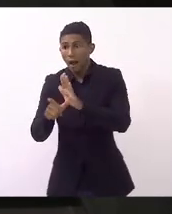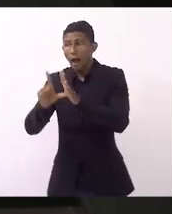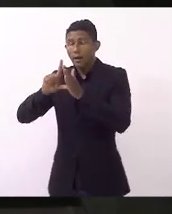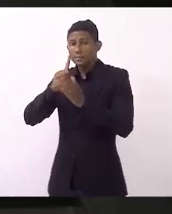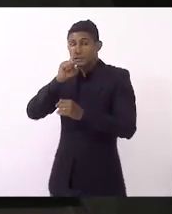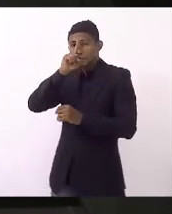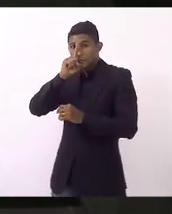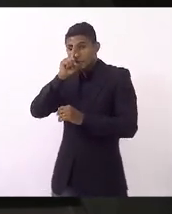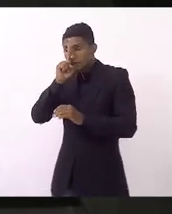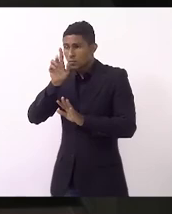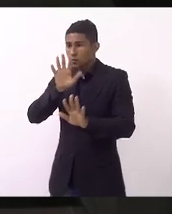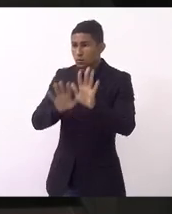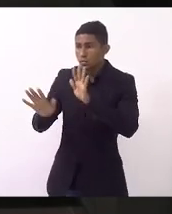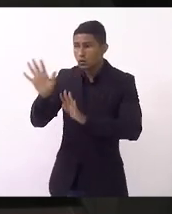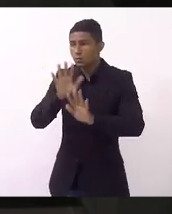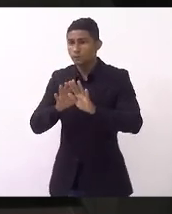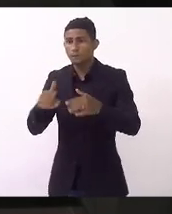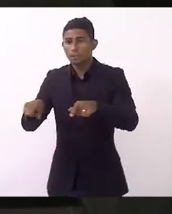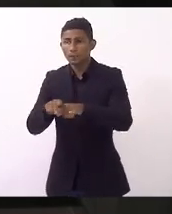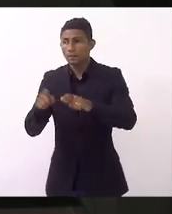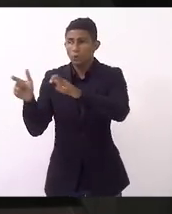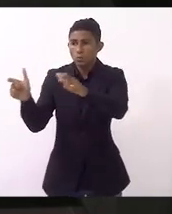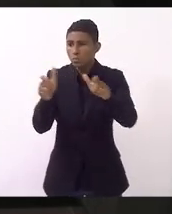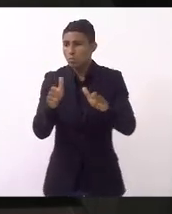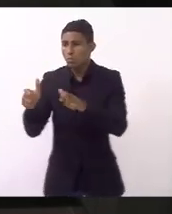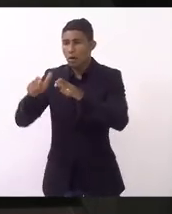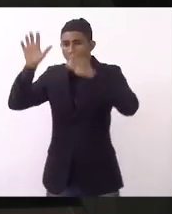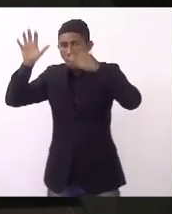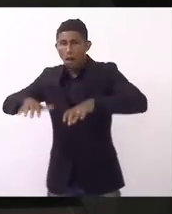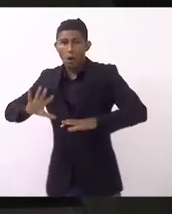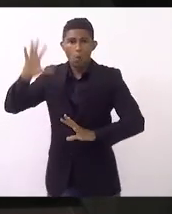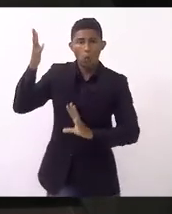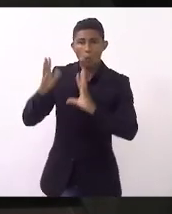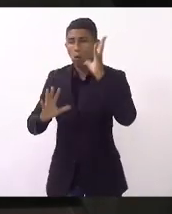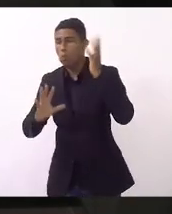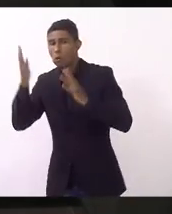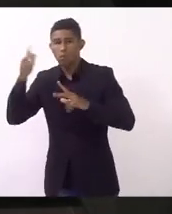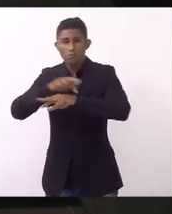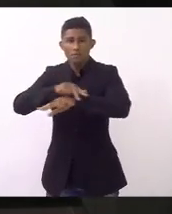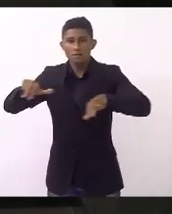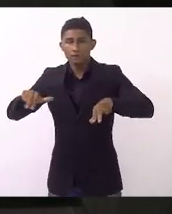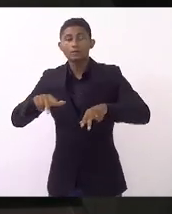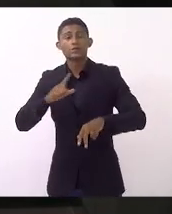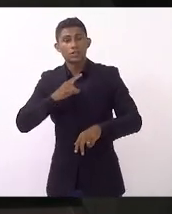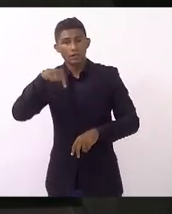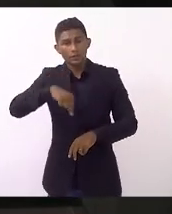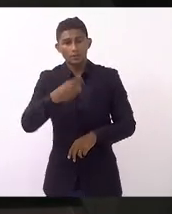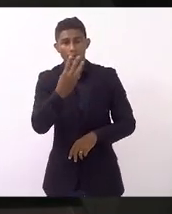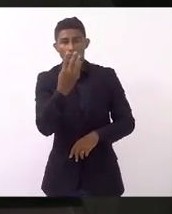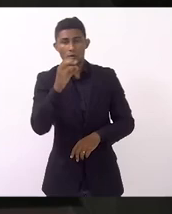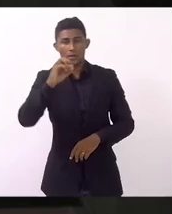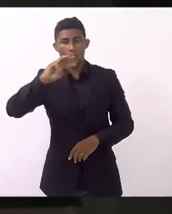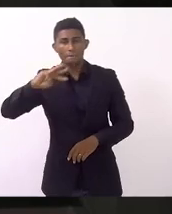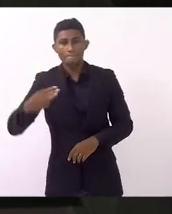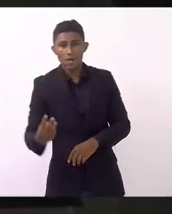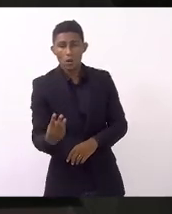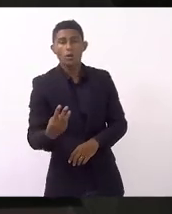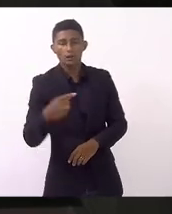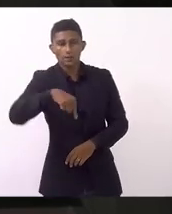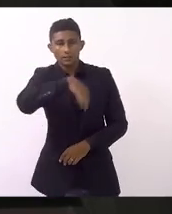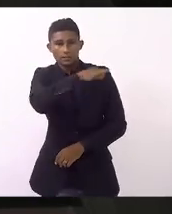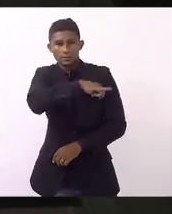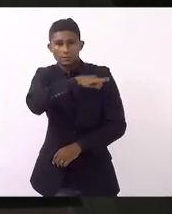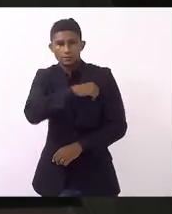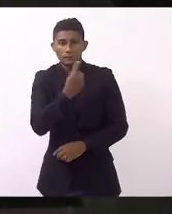e Recuperação de Áreas Atingidas por Catástrofes. Em 2020, o Rio de Janeiro tinha 340 milhões de reais orçados, programados para